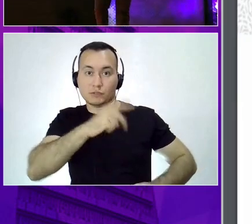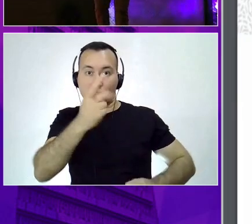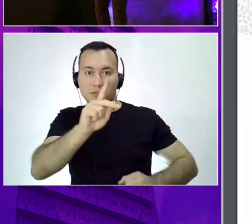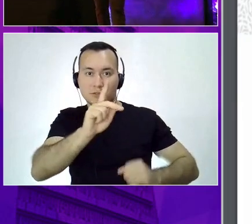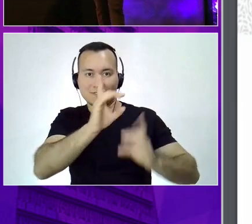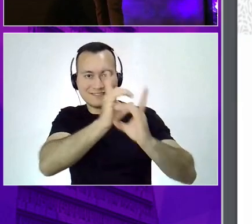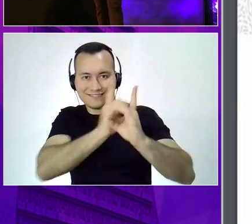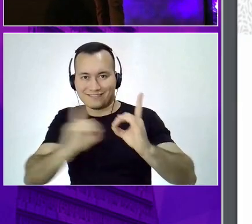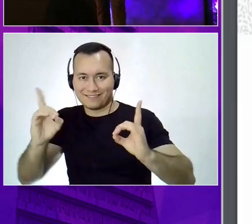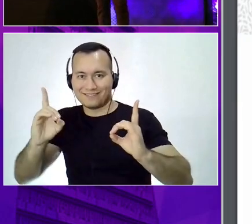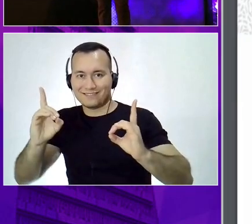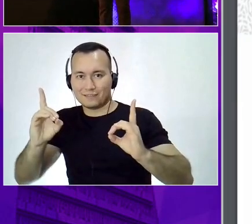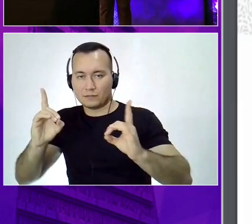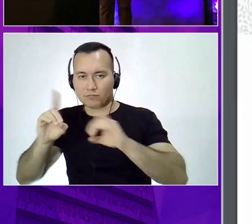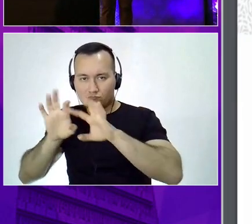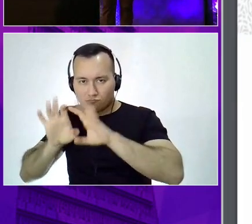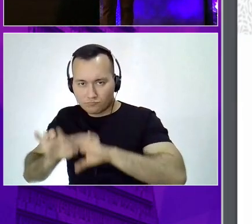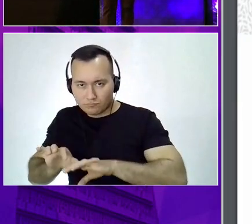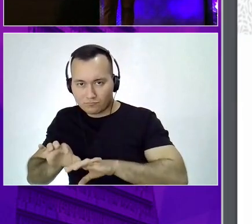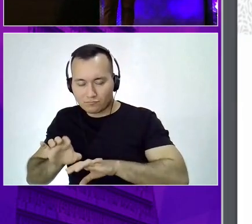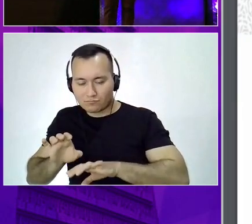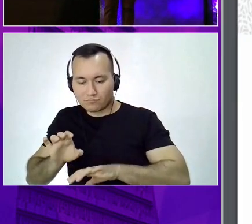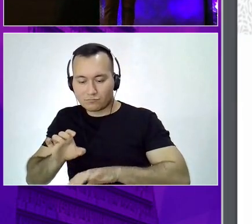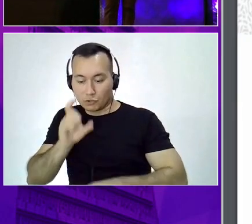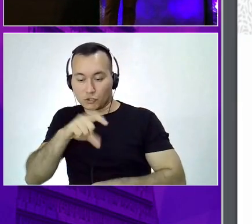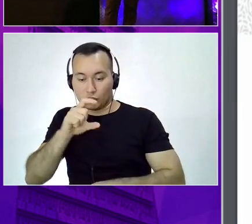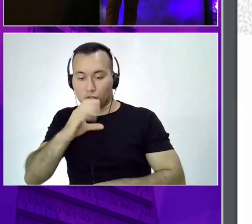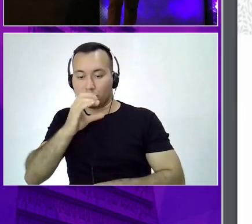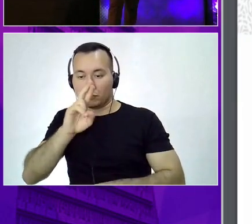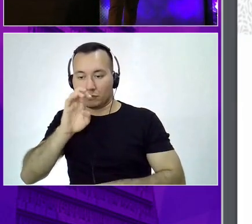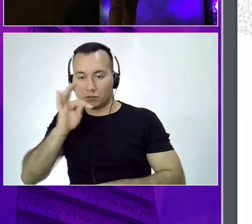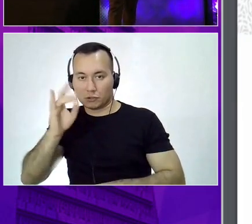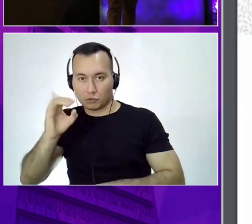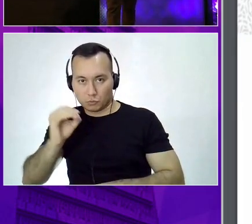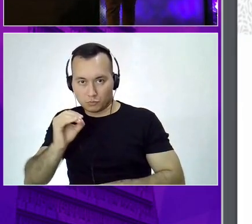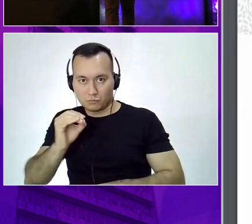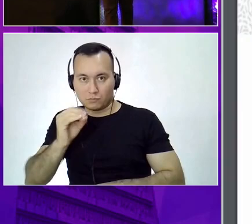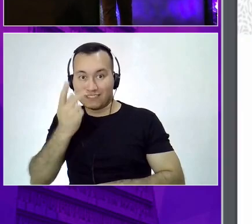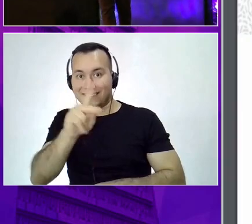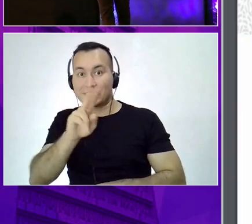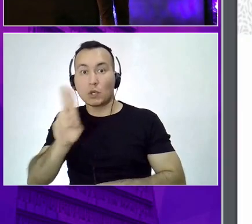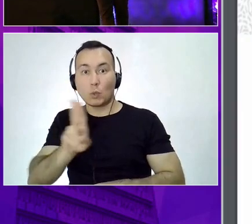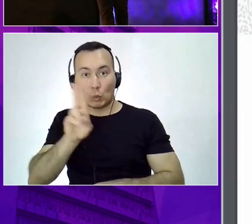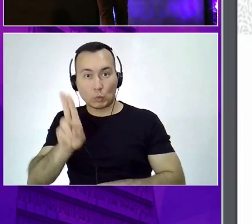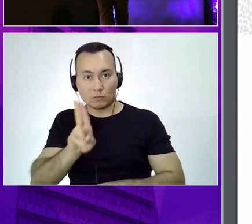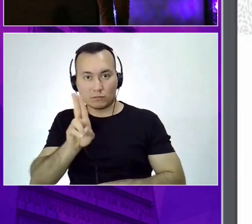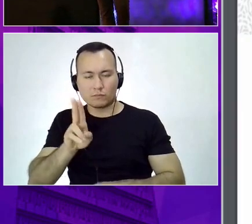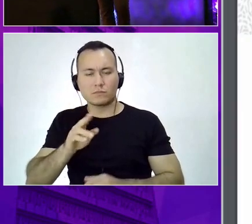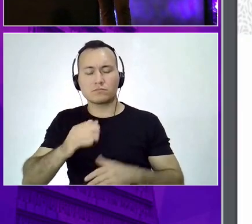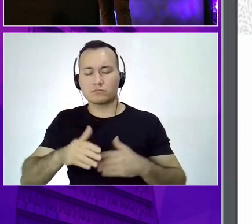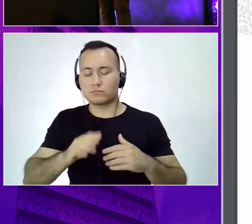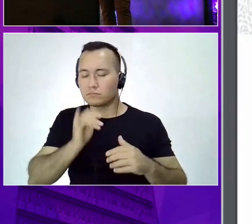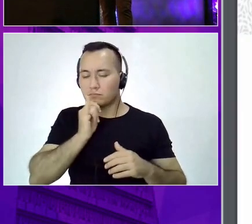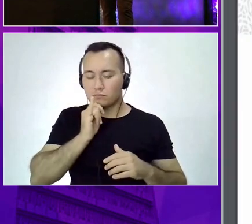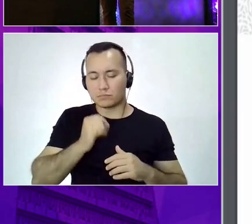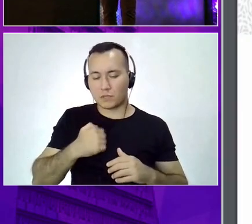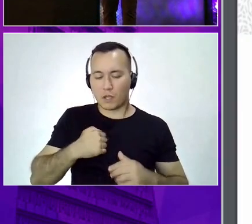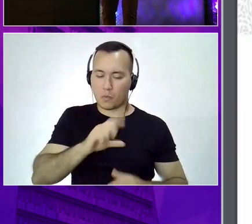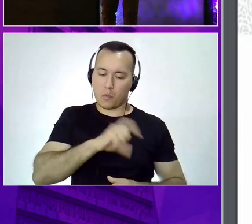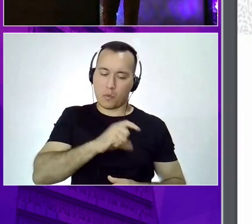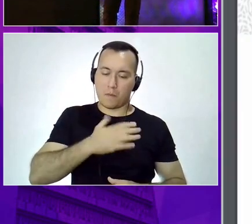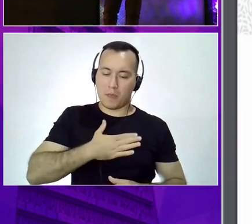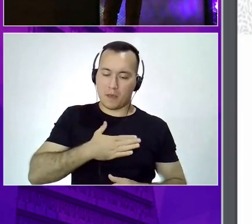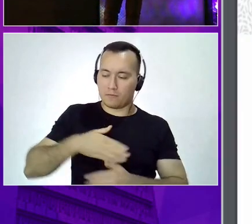de R$ 1.000. O algoritmo, ele vai indicar, olha, este item, esse consumo aqui